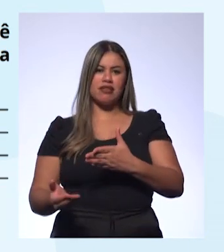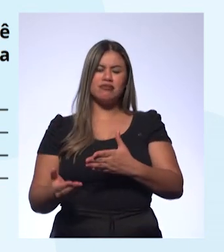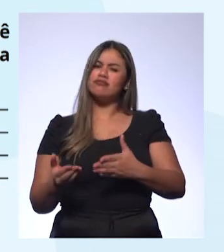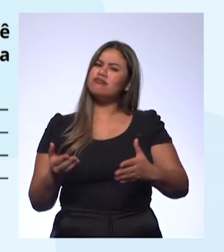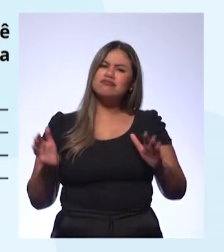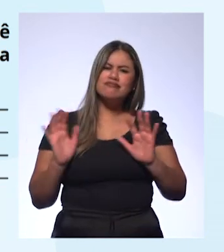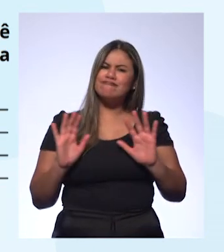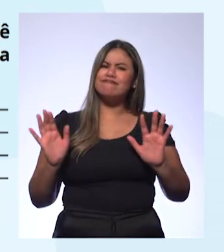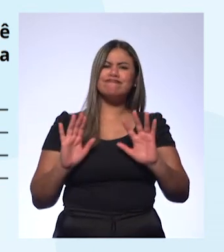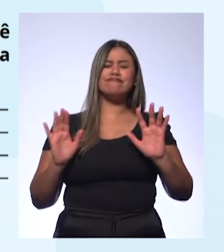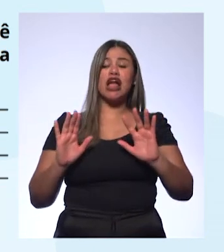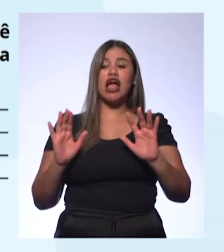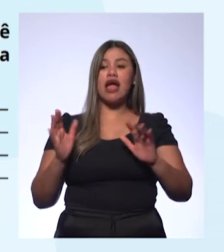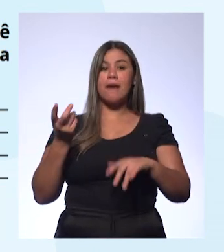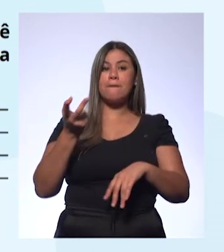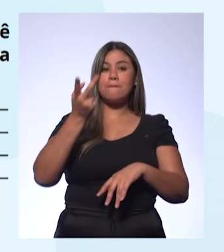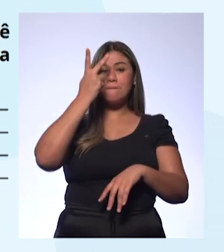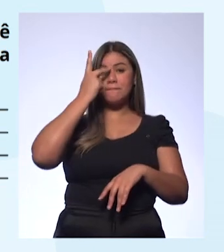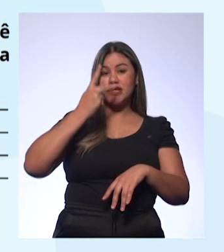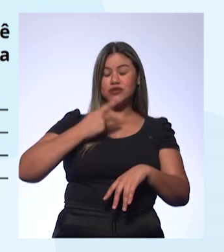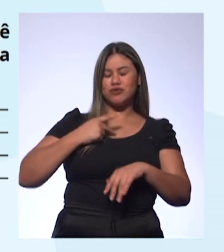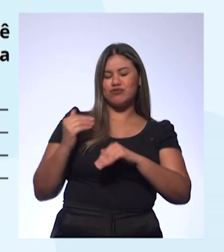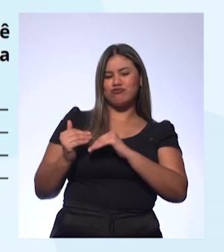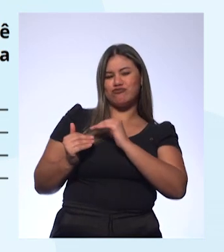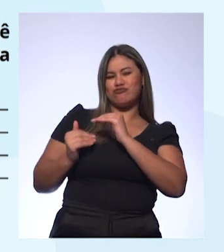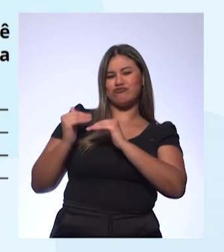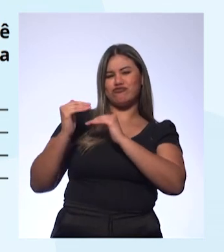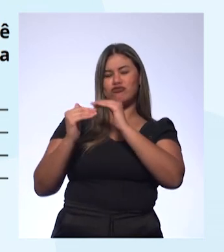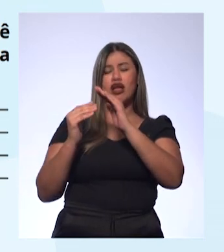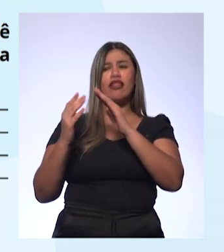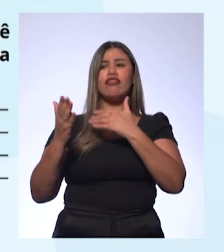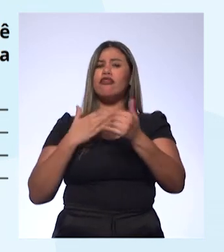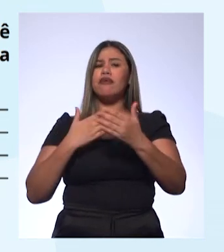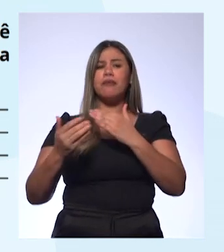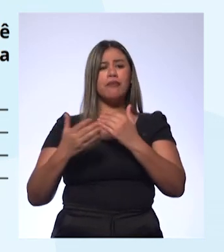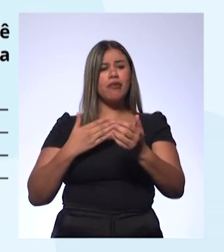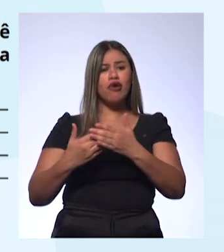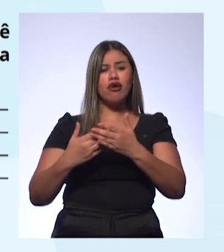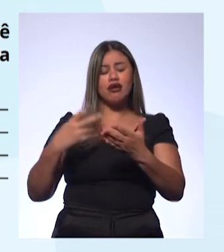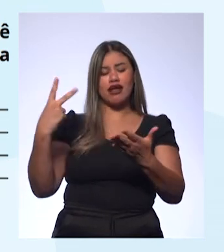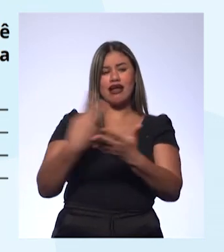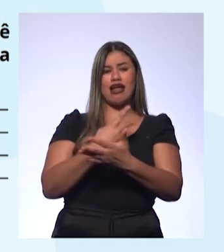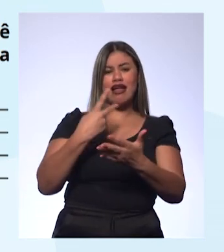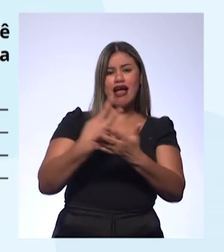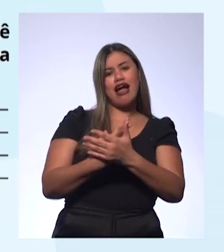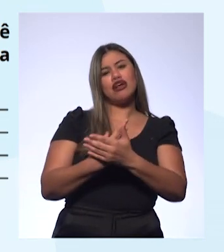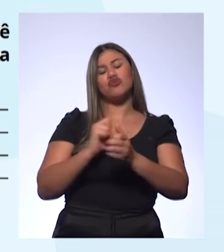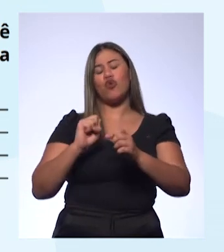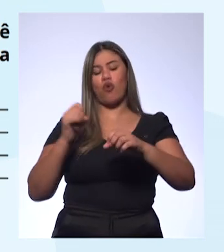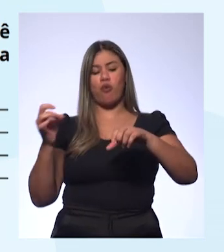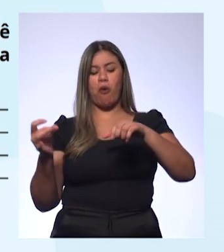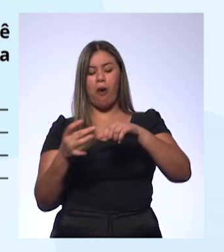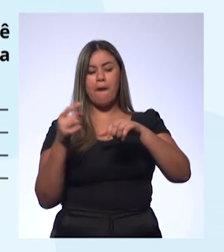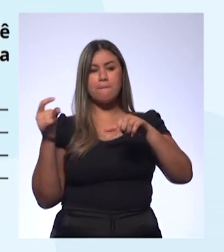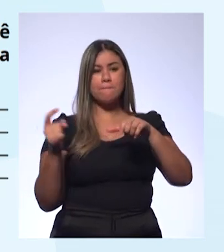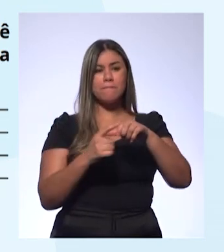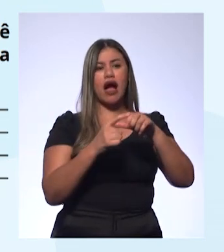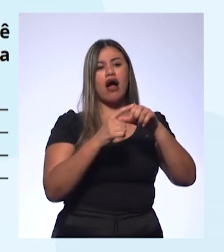É um desenvolvimento que, mesmo as jogadas de bola para fora ou na trave, podem